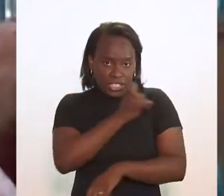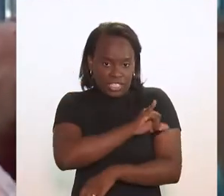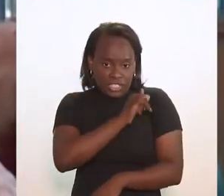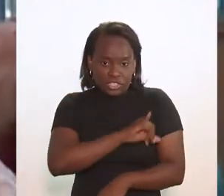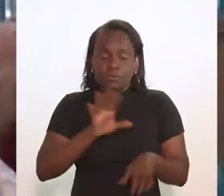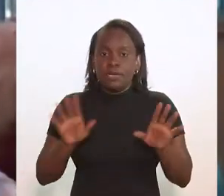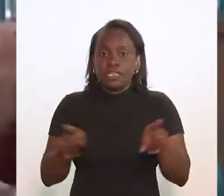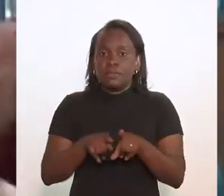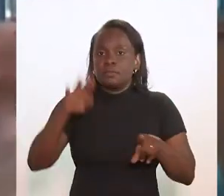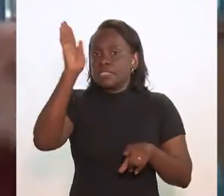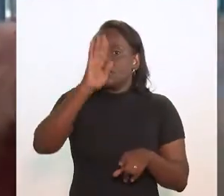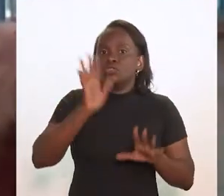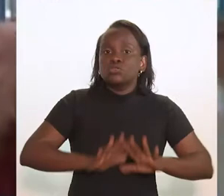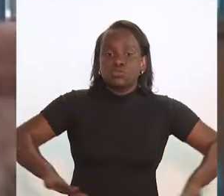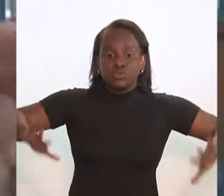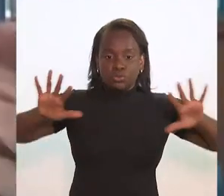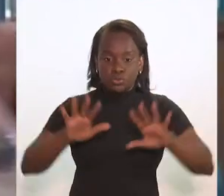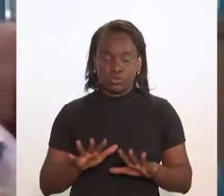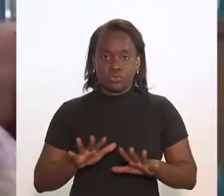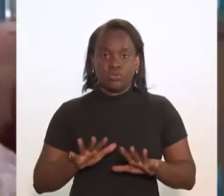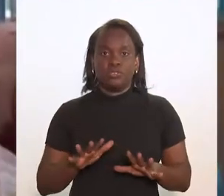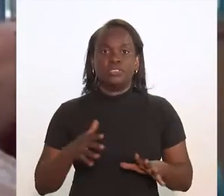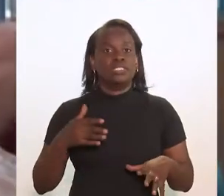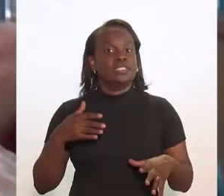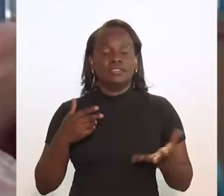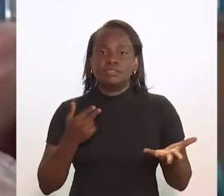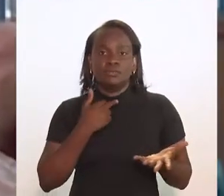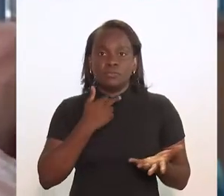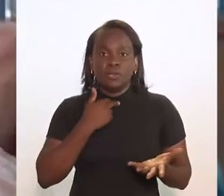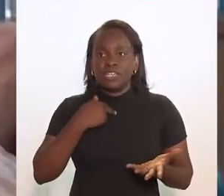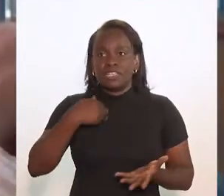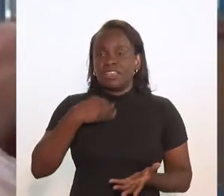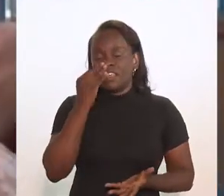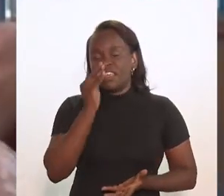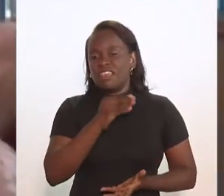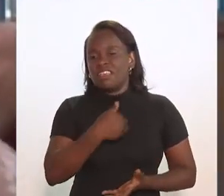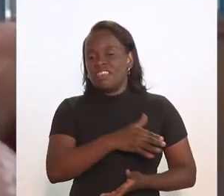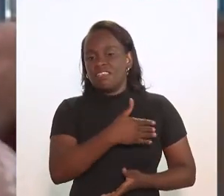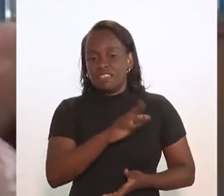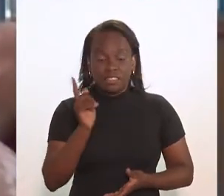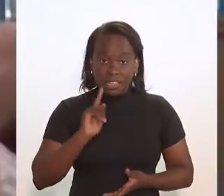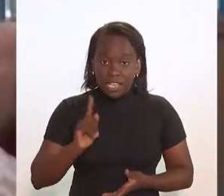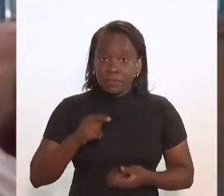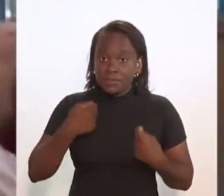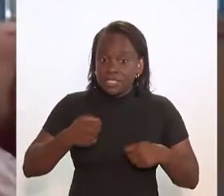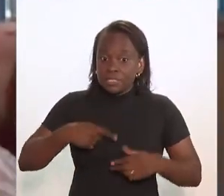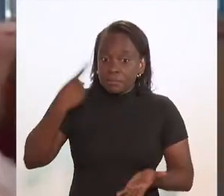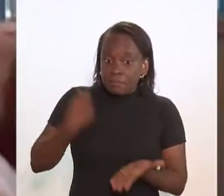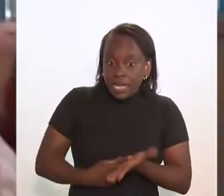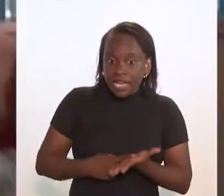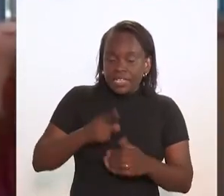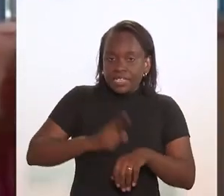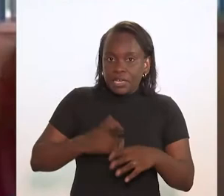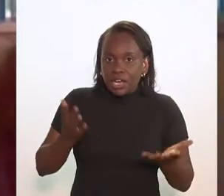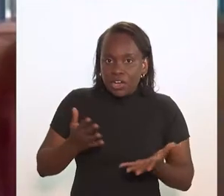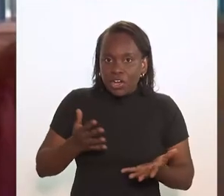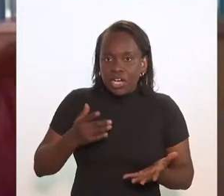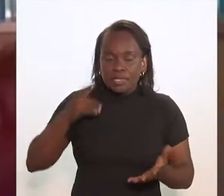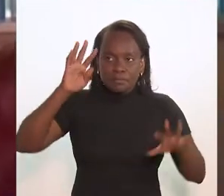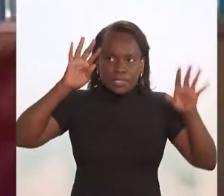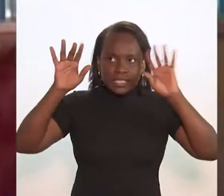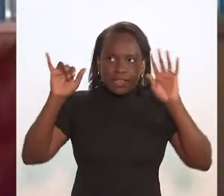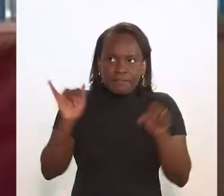só o Rio de Janeiro, mas o Brasil como um todo não devia deixar passar essa ocasião e devia marcar esse